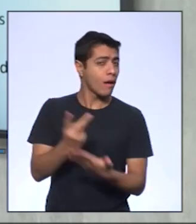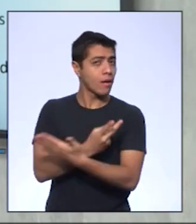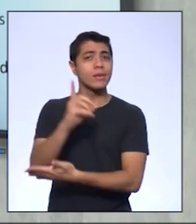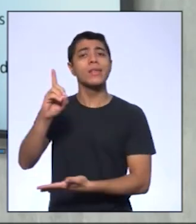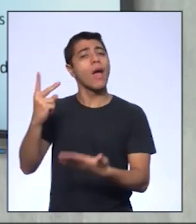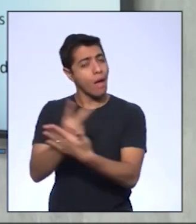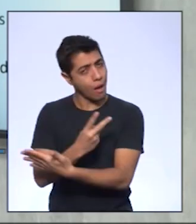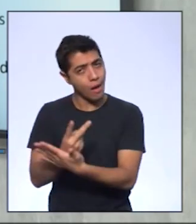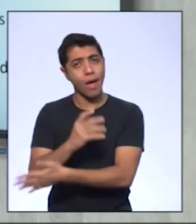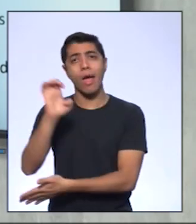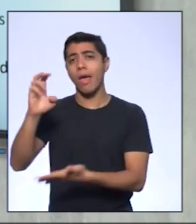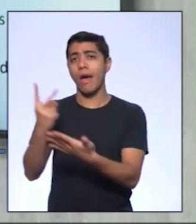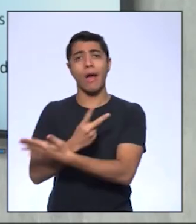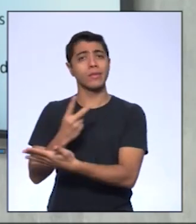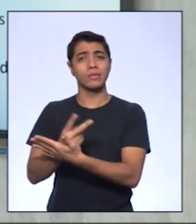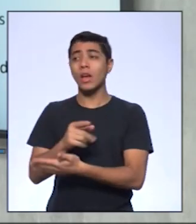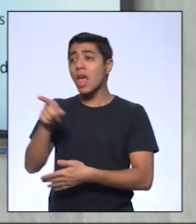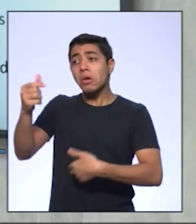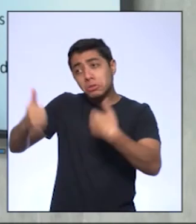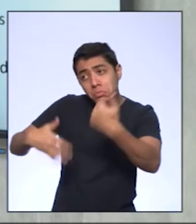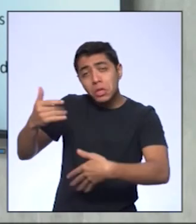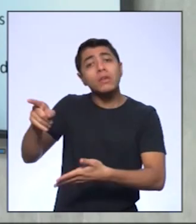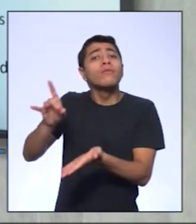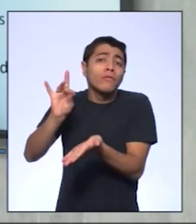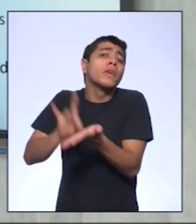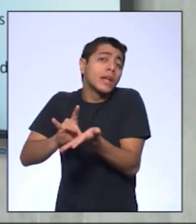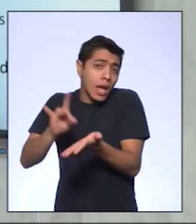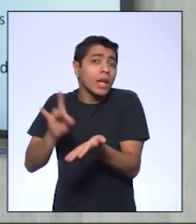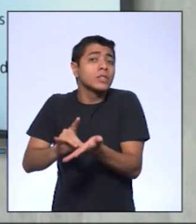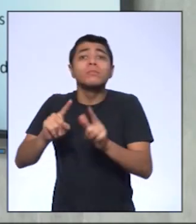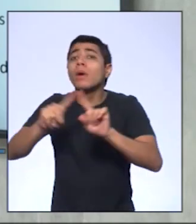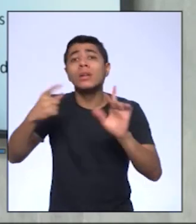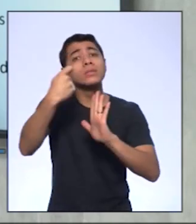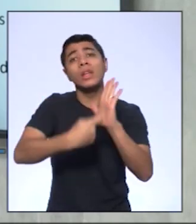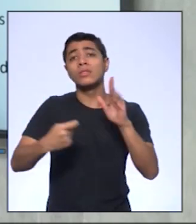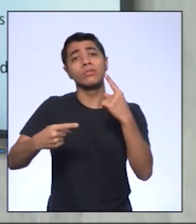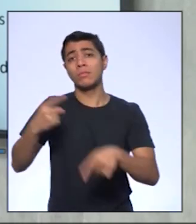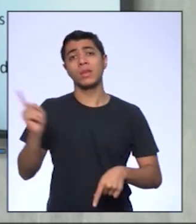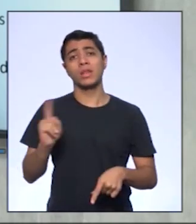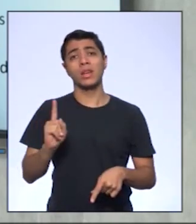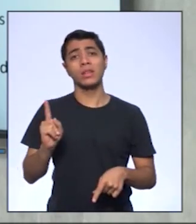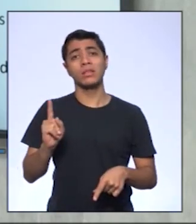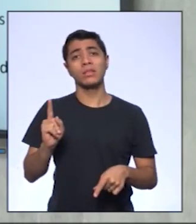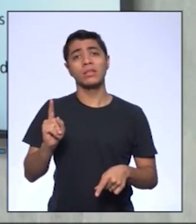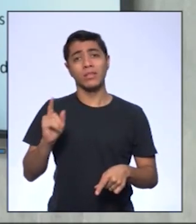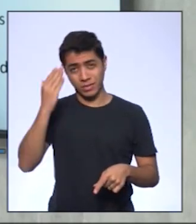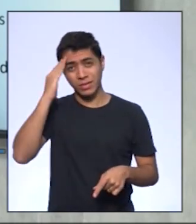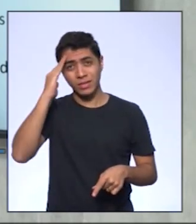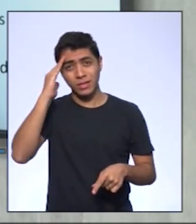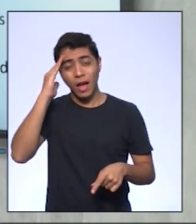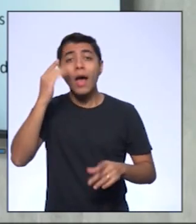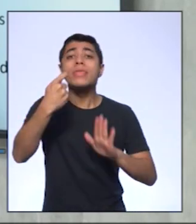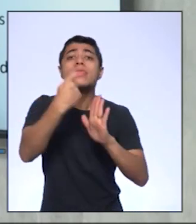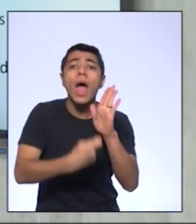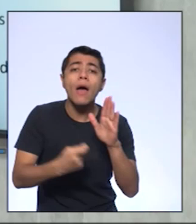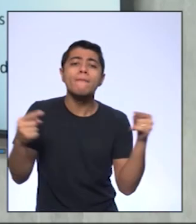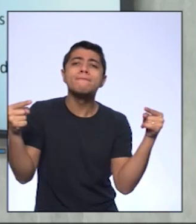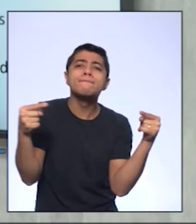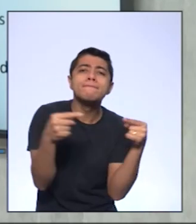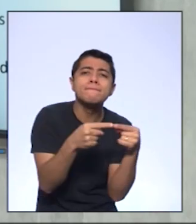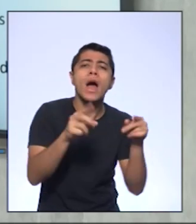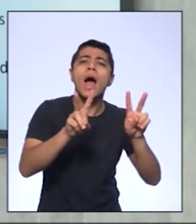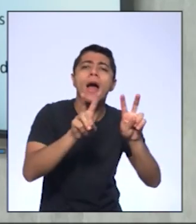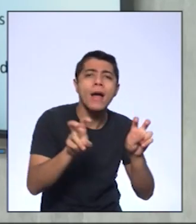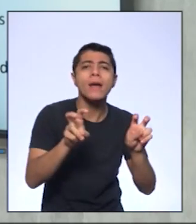negócio certo. E aí, não tem nada a ver com o texto? O que tem a ver com o texto? Alternativa B, portanto, ela é a certa. Não adianta a alternativa